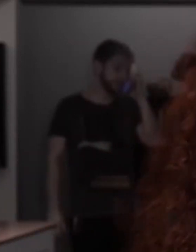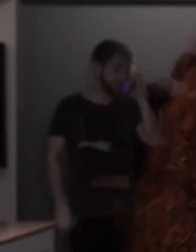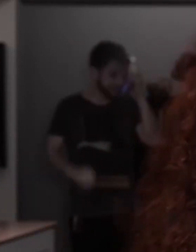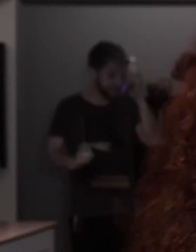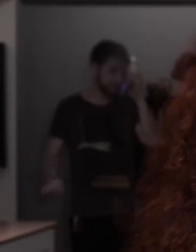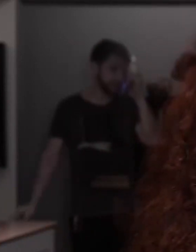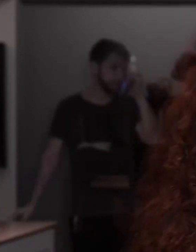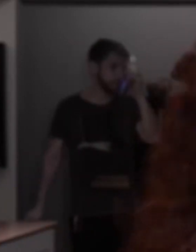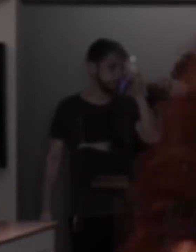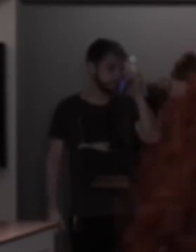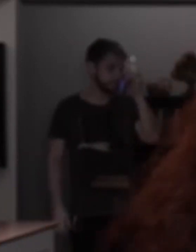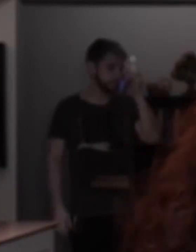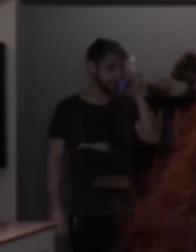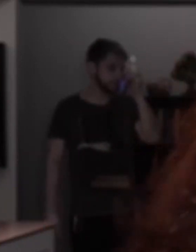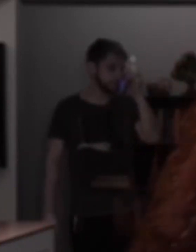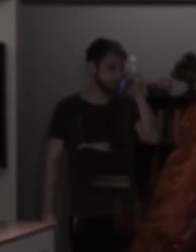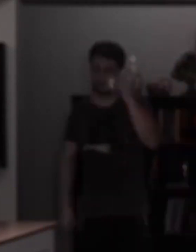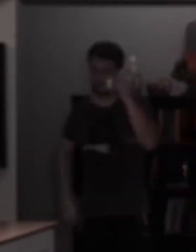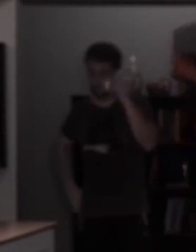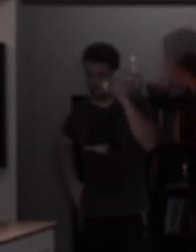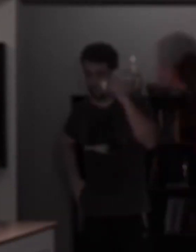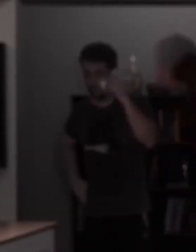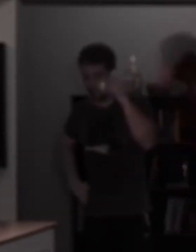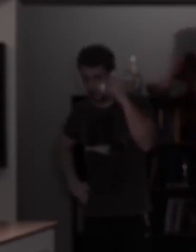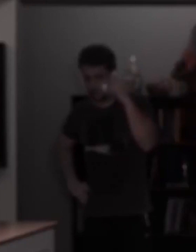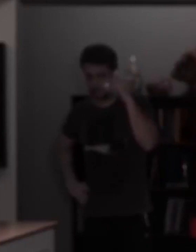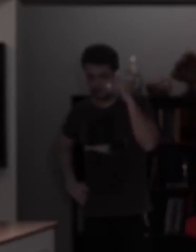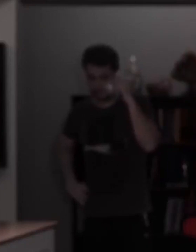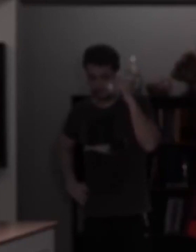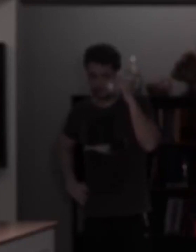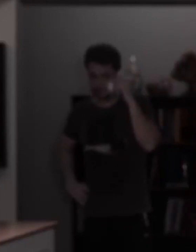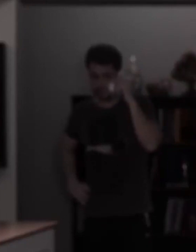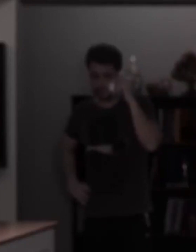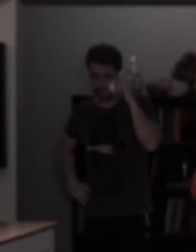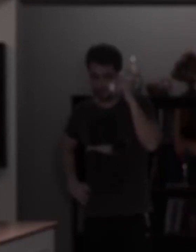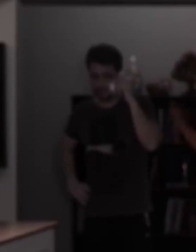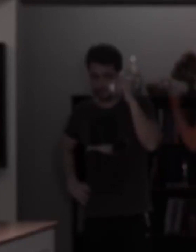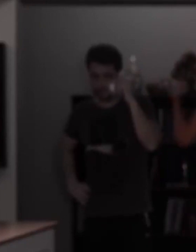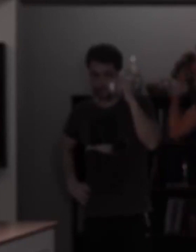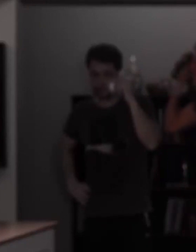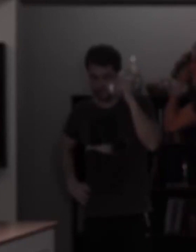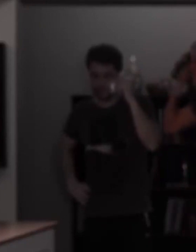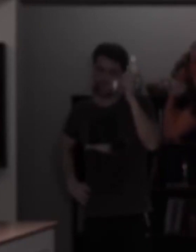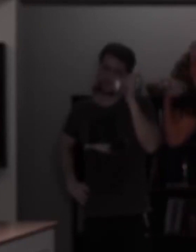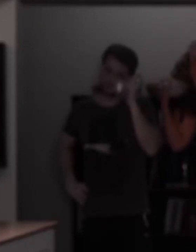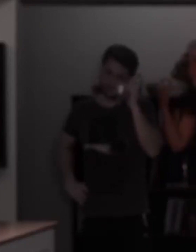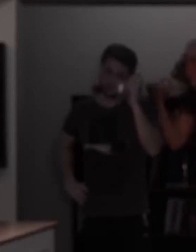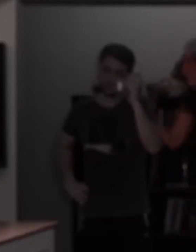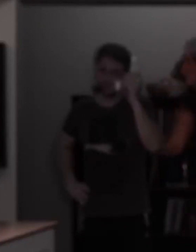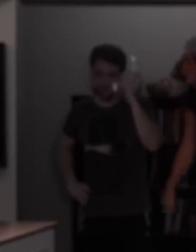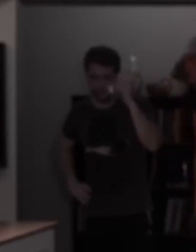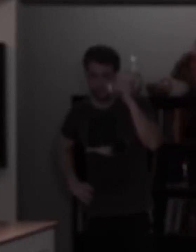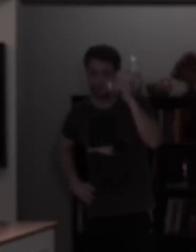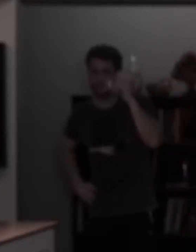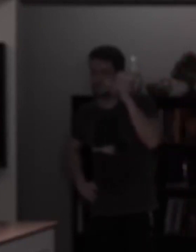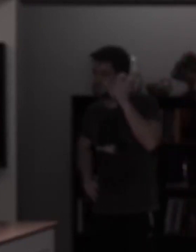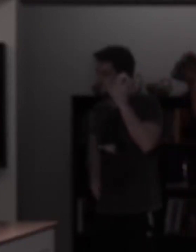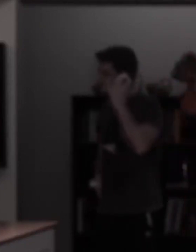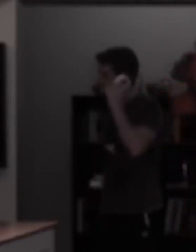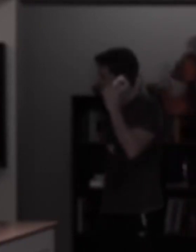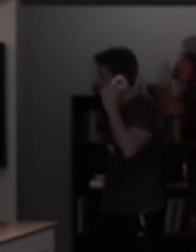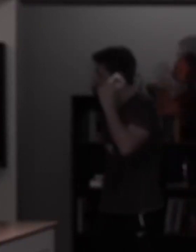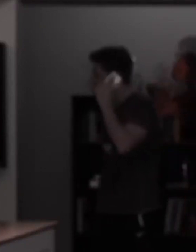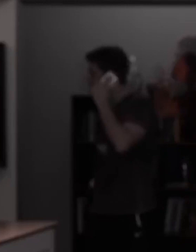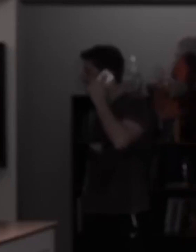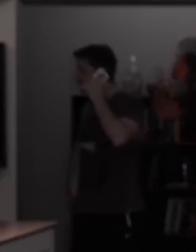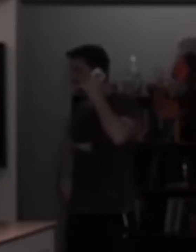da grana agora. Não, o importante é a Marcinha ficar boa. Tá maluco, meu jovem? como é que você vai ter certeza que a história do